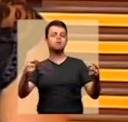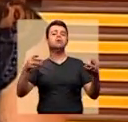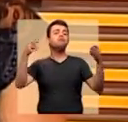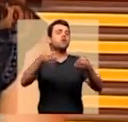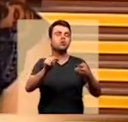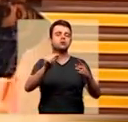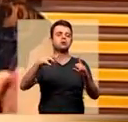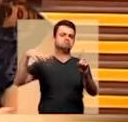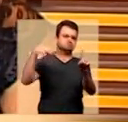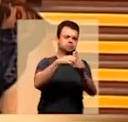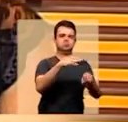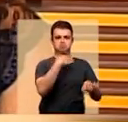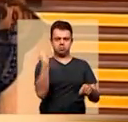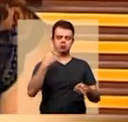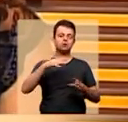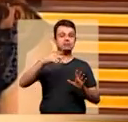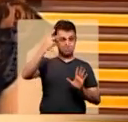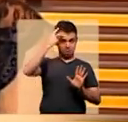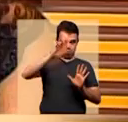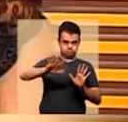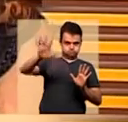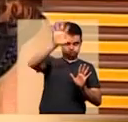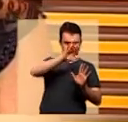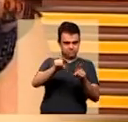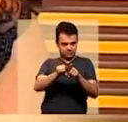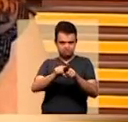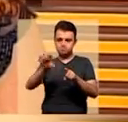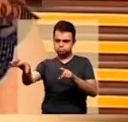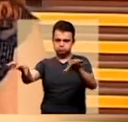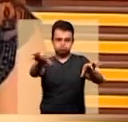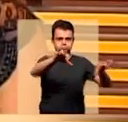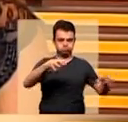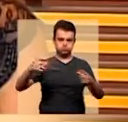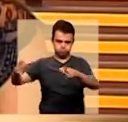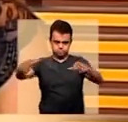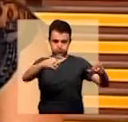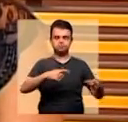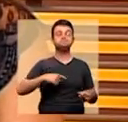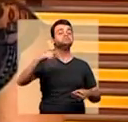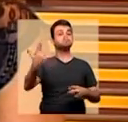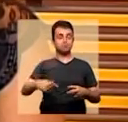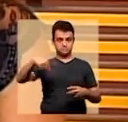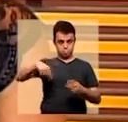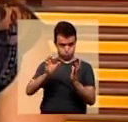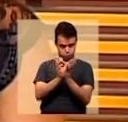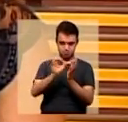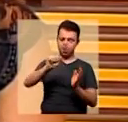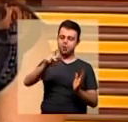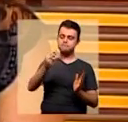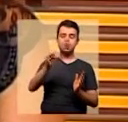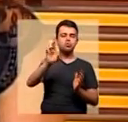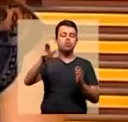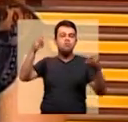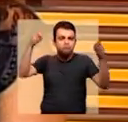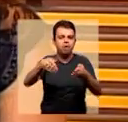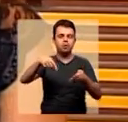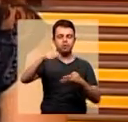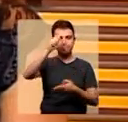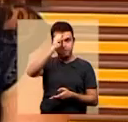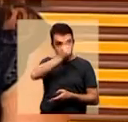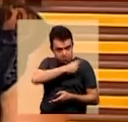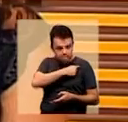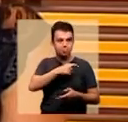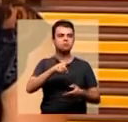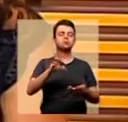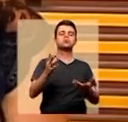em Óbitos, né, no âmbito estadual, mas divide as localidades. A Patru faz um trabalho bem localizado.